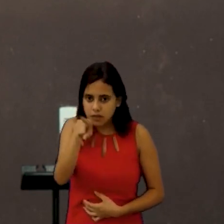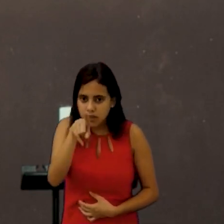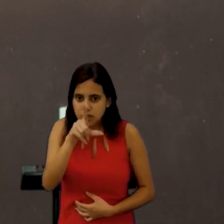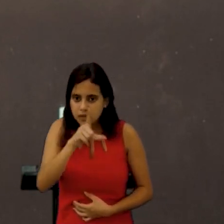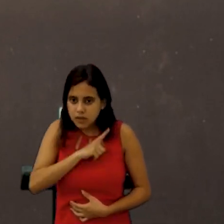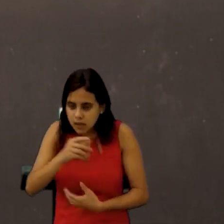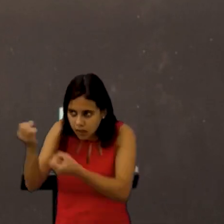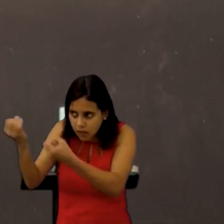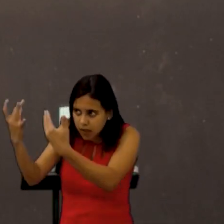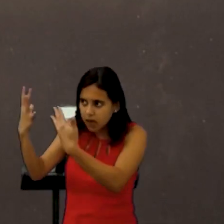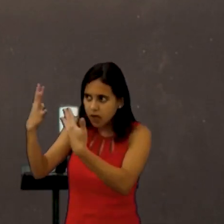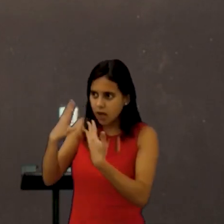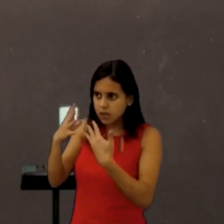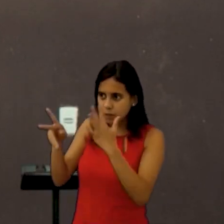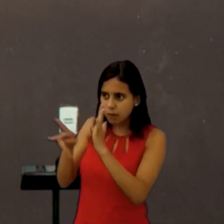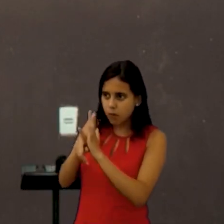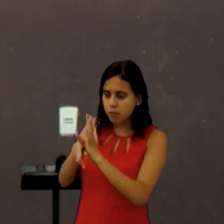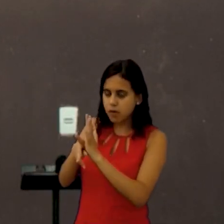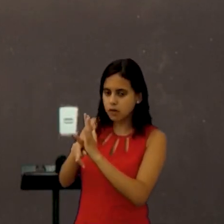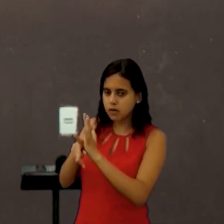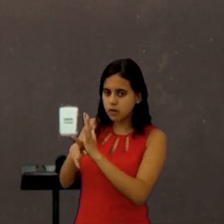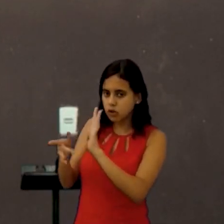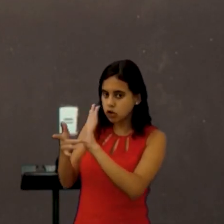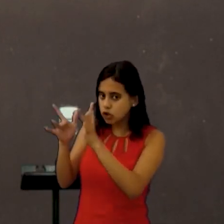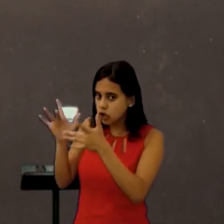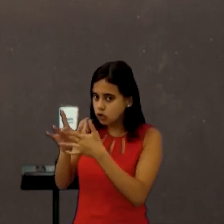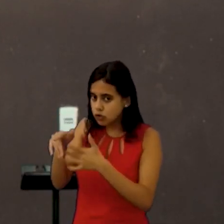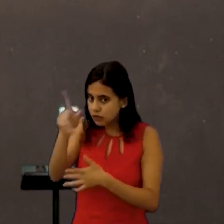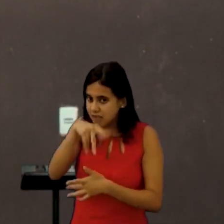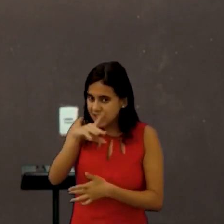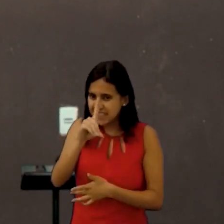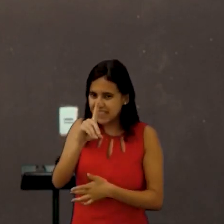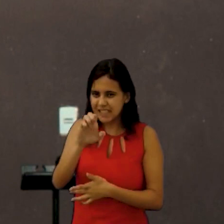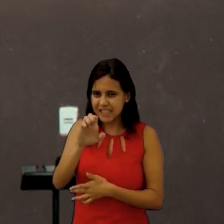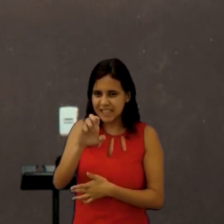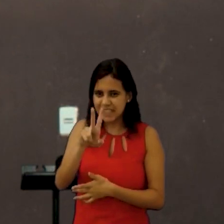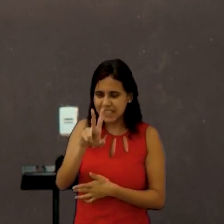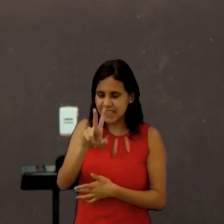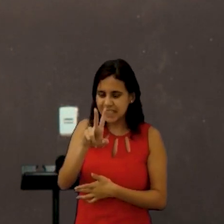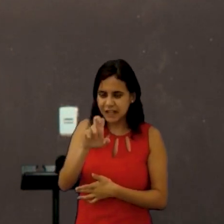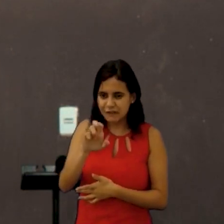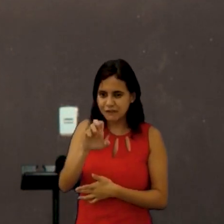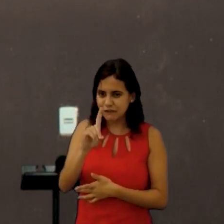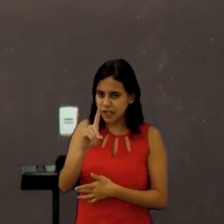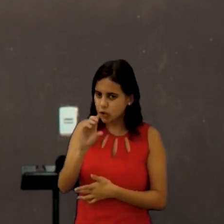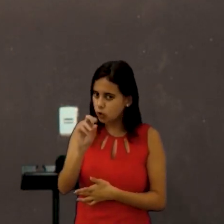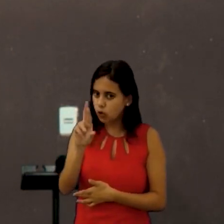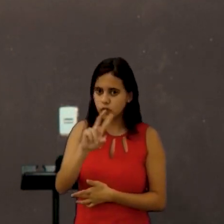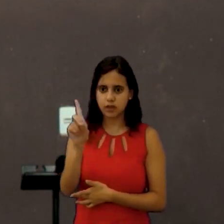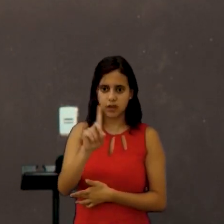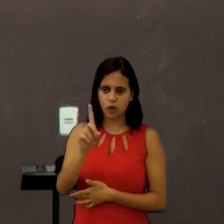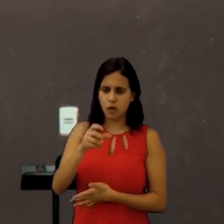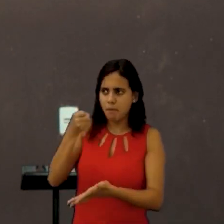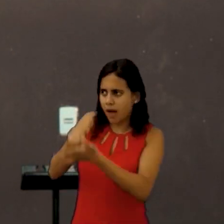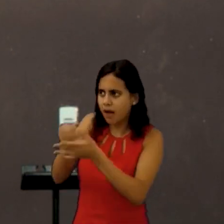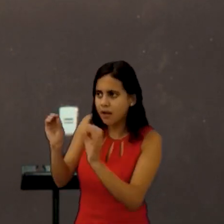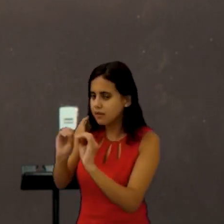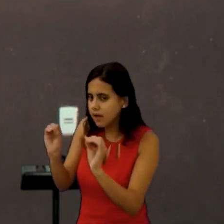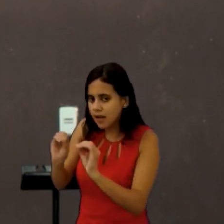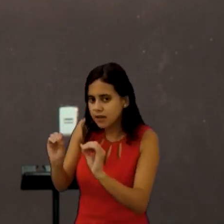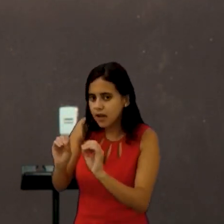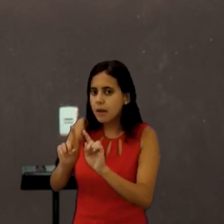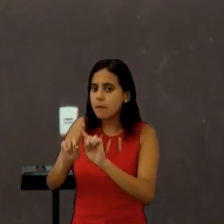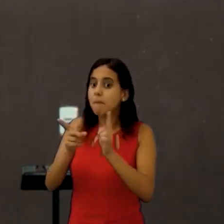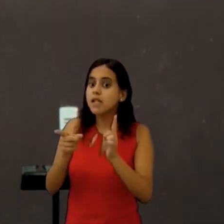a graça do evangelho, você não deve nada a Deus, no sentido de que você precisa pagar, mas